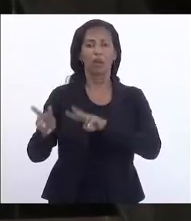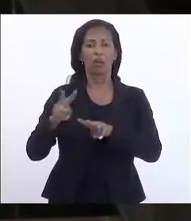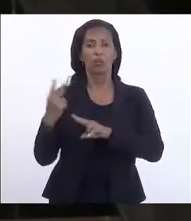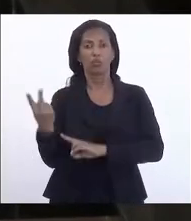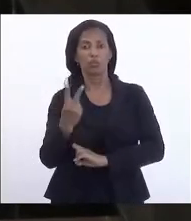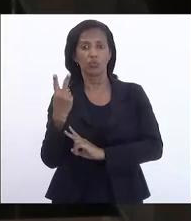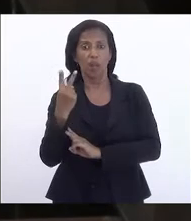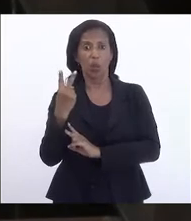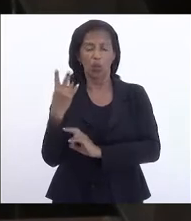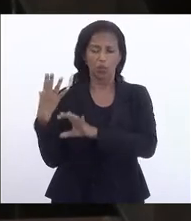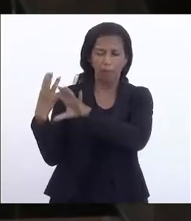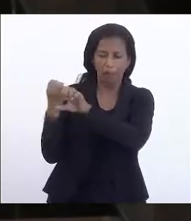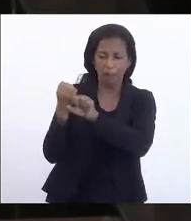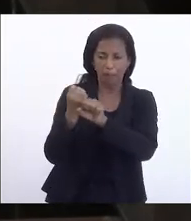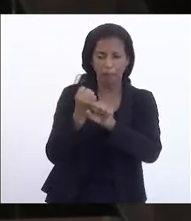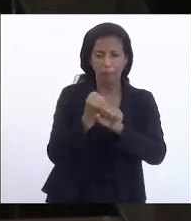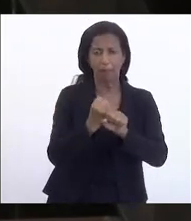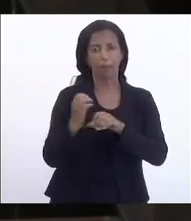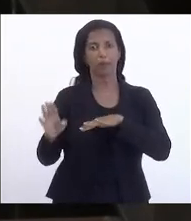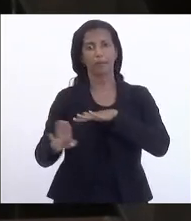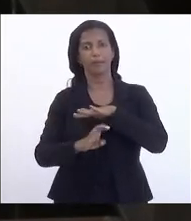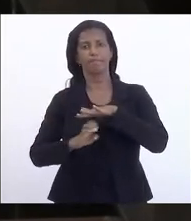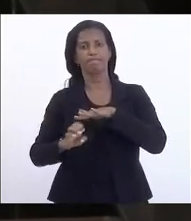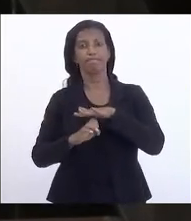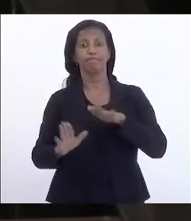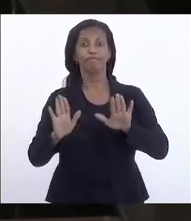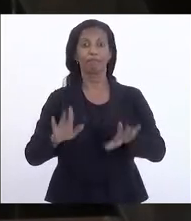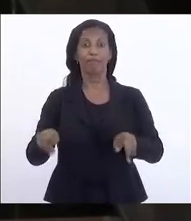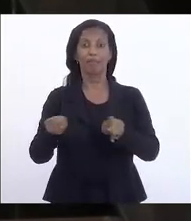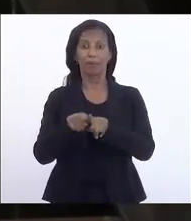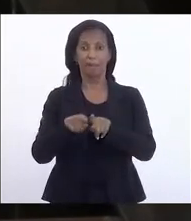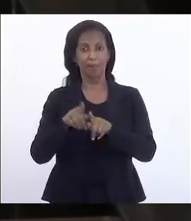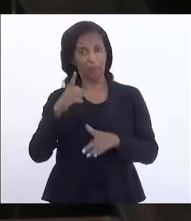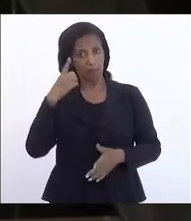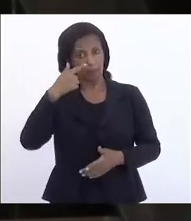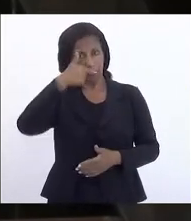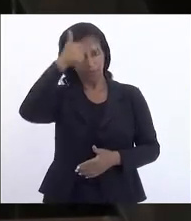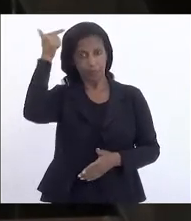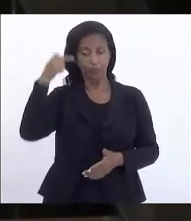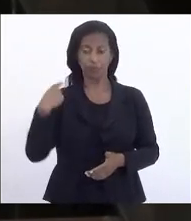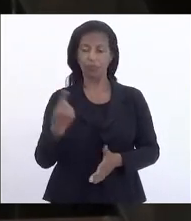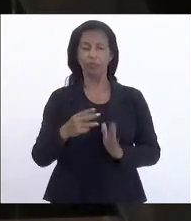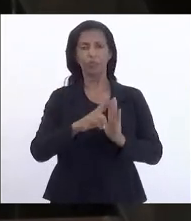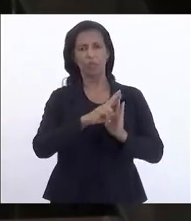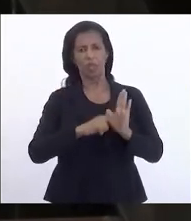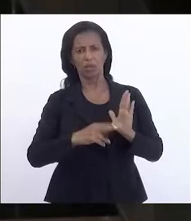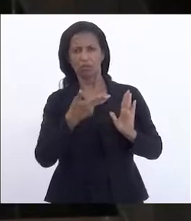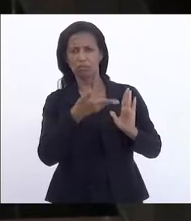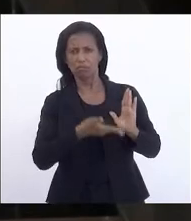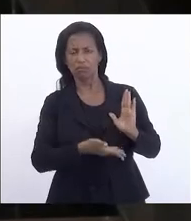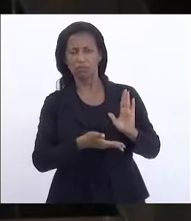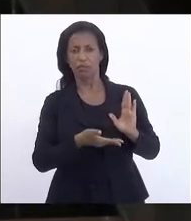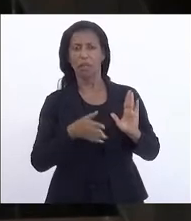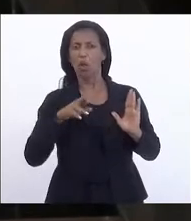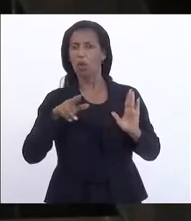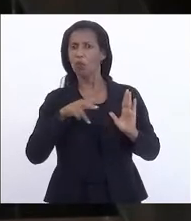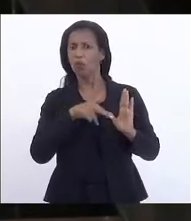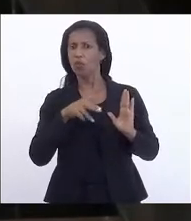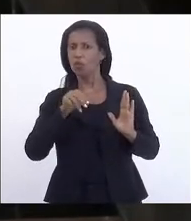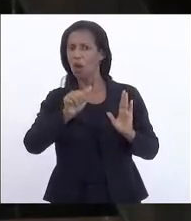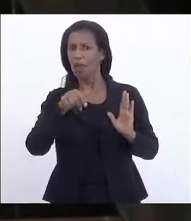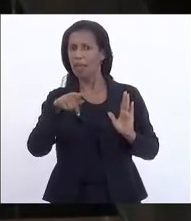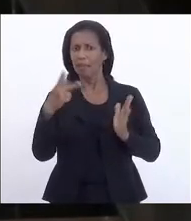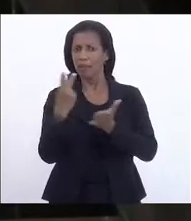valores apresentados pelas concessionárias. Mas também, Luiz Paulo, e nosso relatório fala sobre isso, não foi só a ANP que